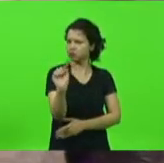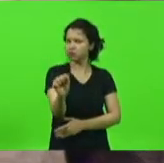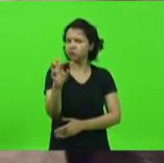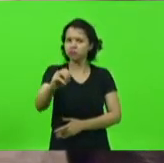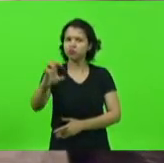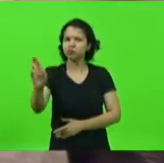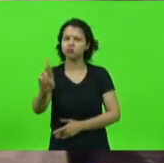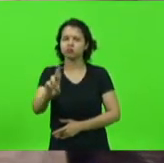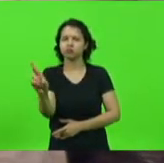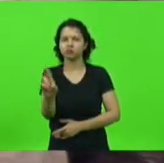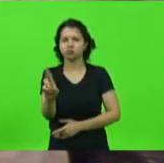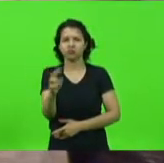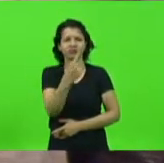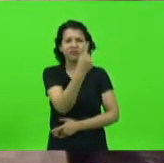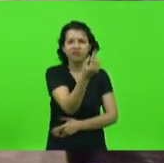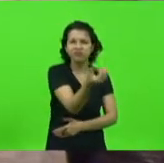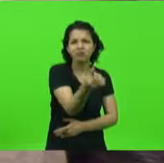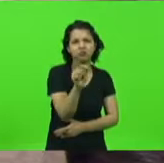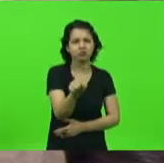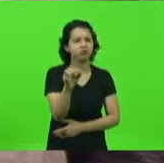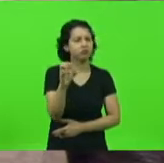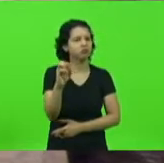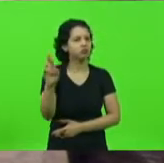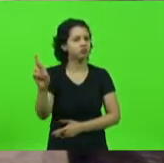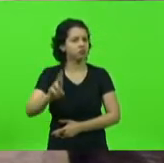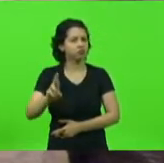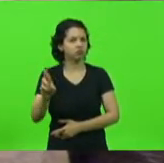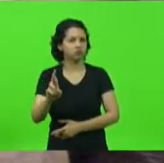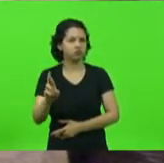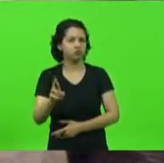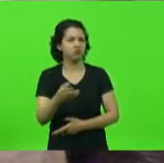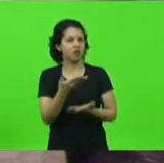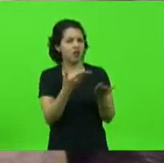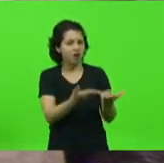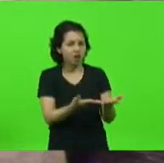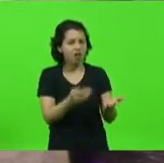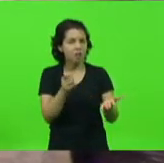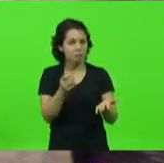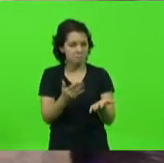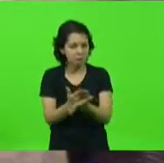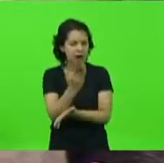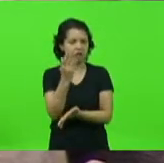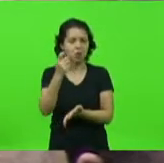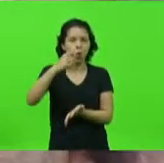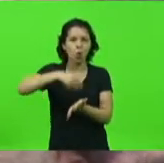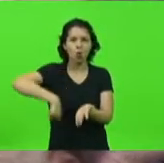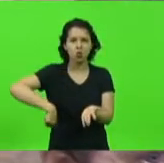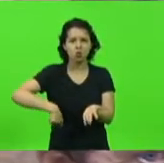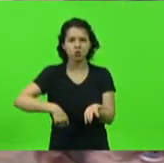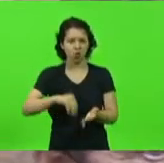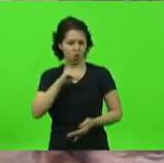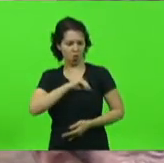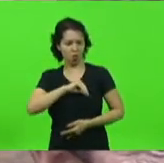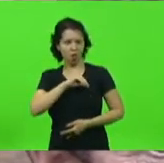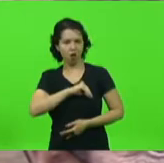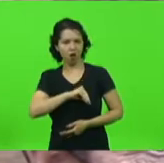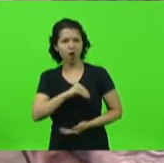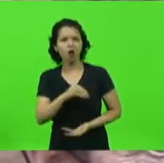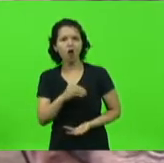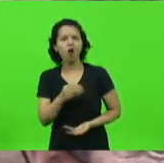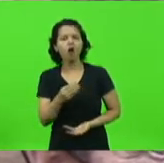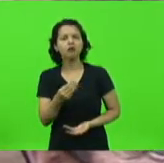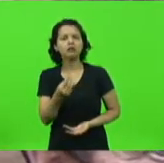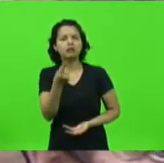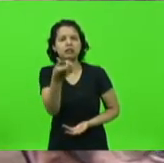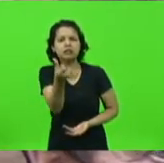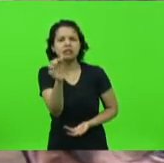R$ 16.000. R$ 16.000. O sujeito passa em um concurso e começa a ganhar R$ 16.000